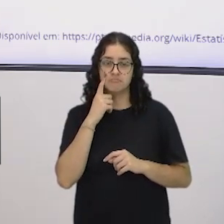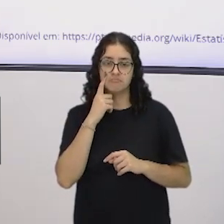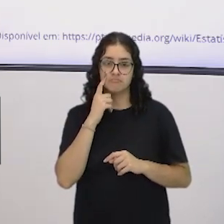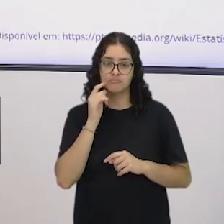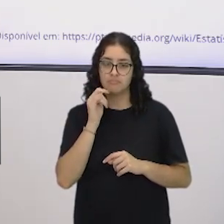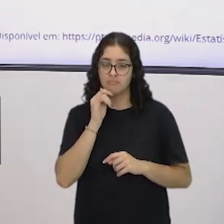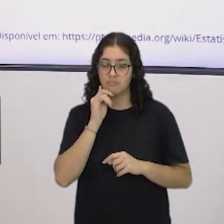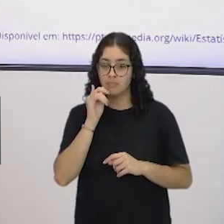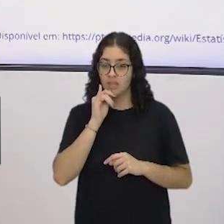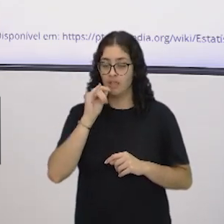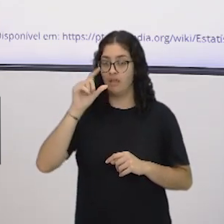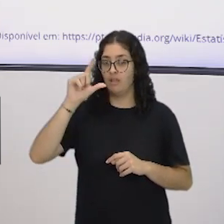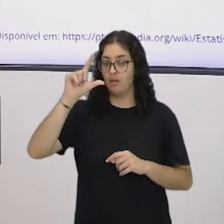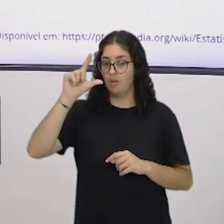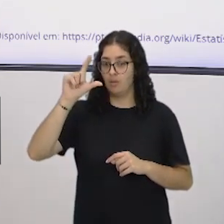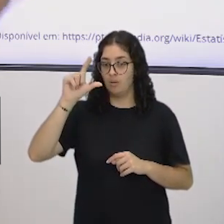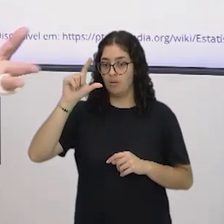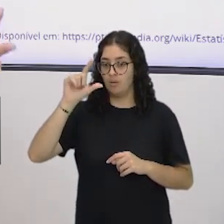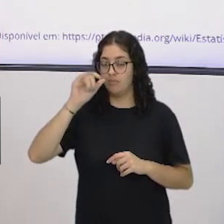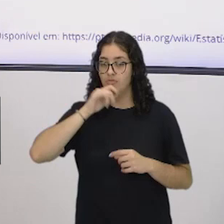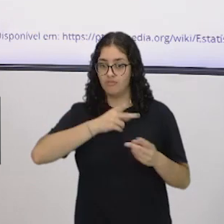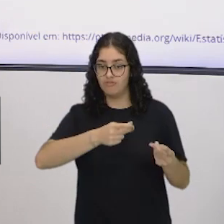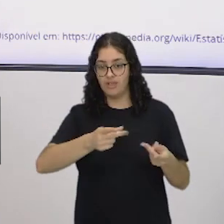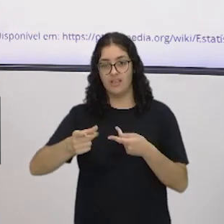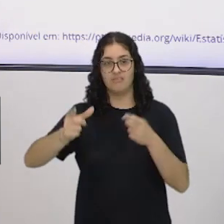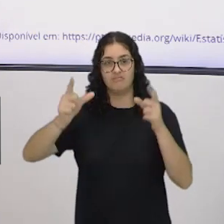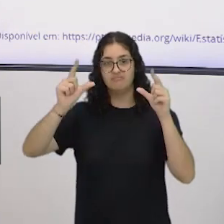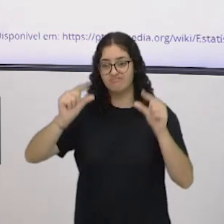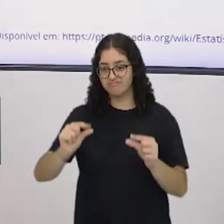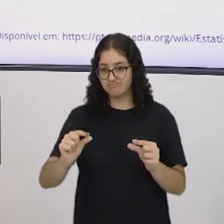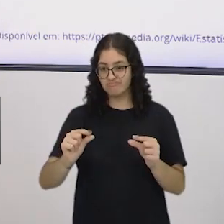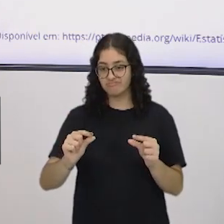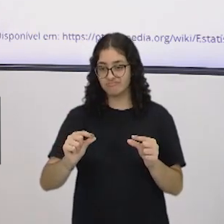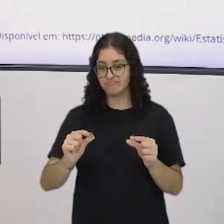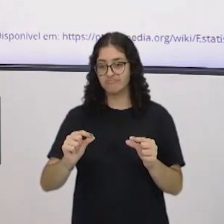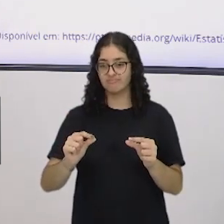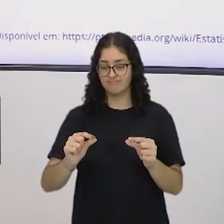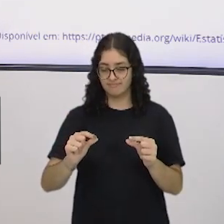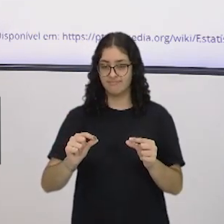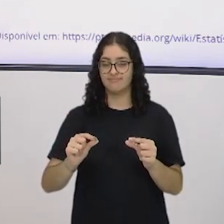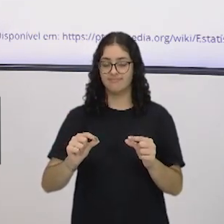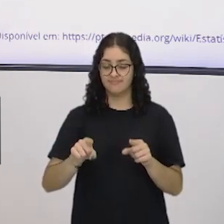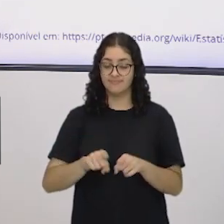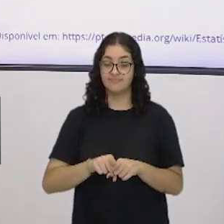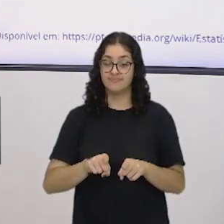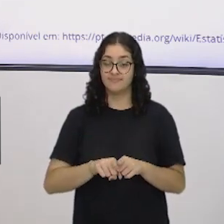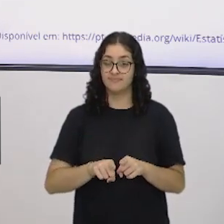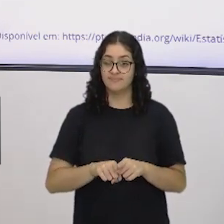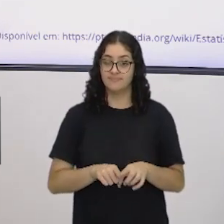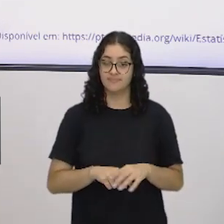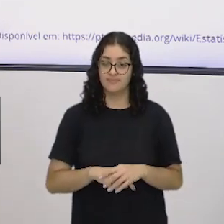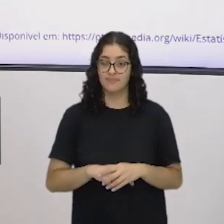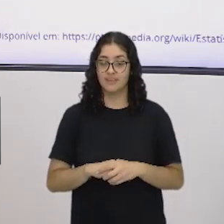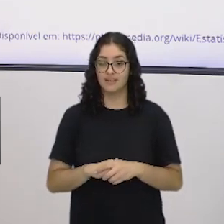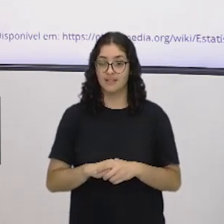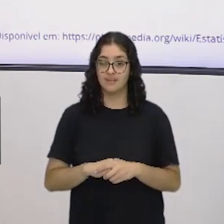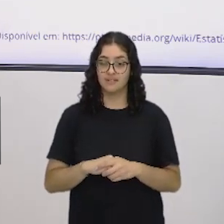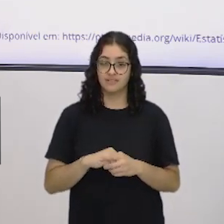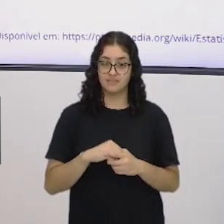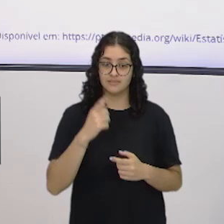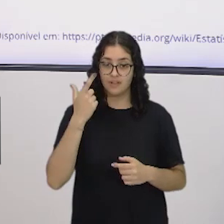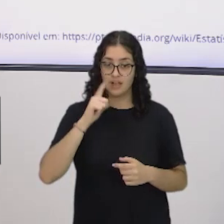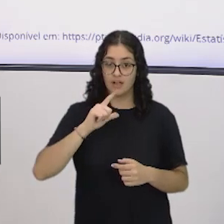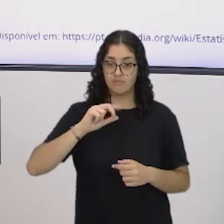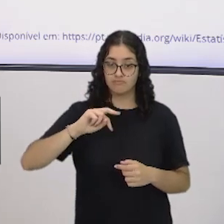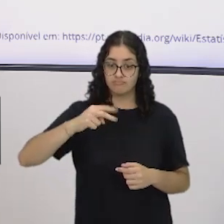baixa de venda, por exemplo, né? Você consegue prever lucros, na